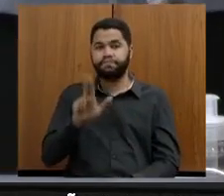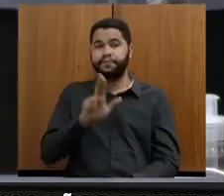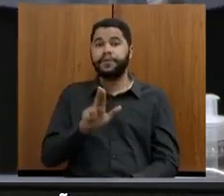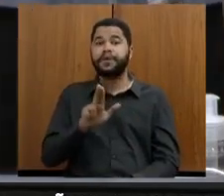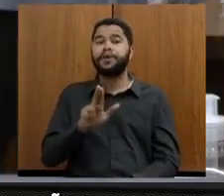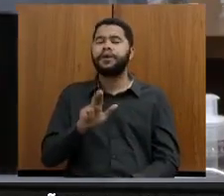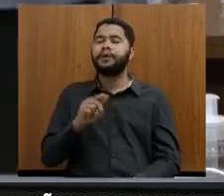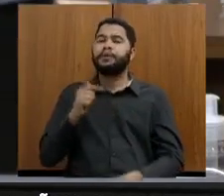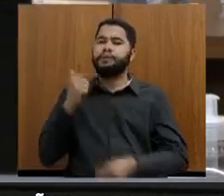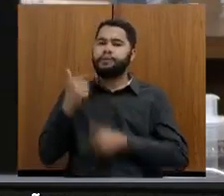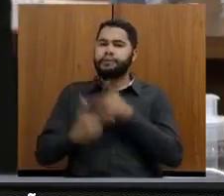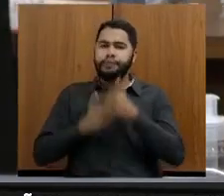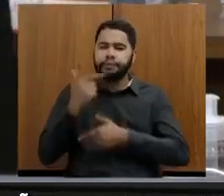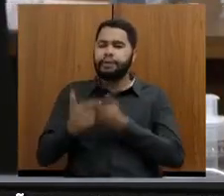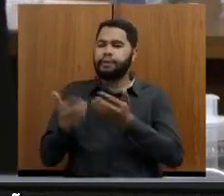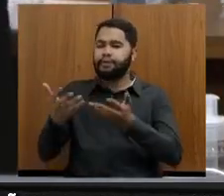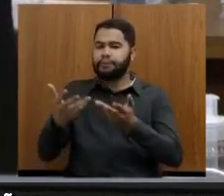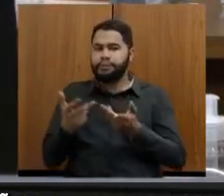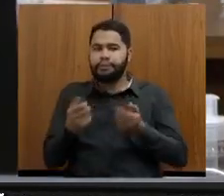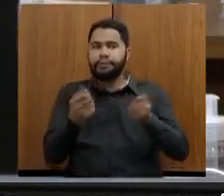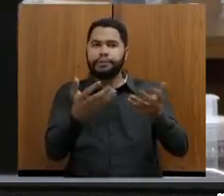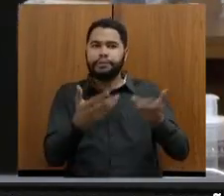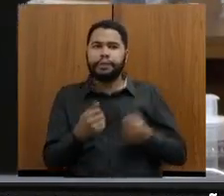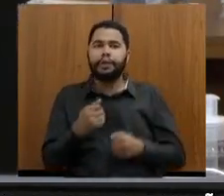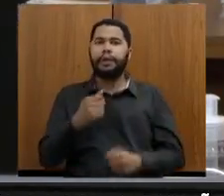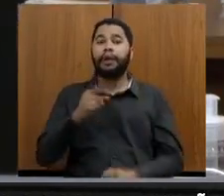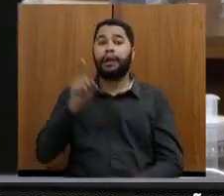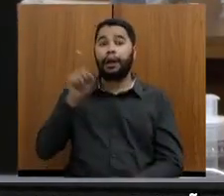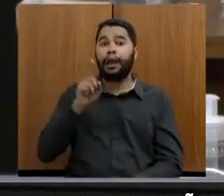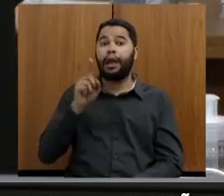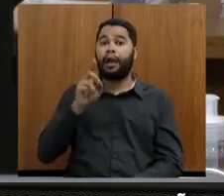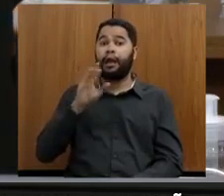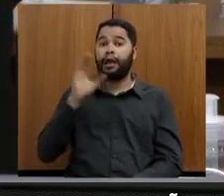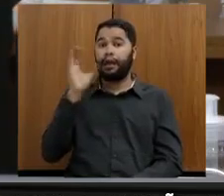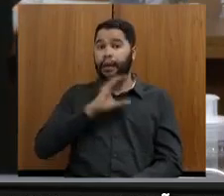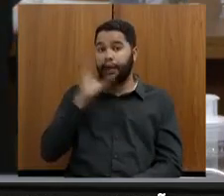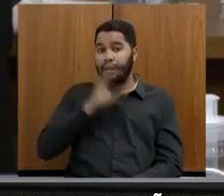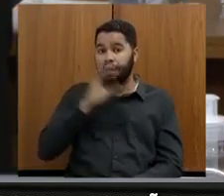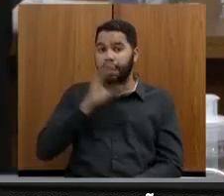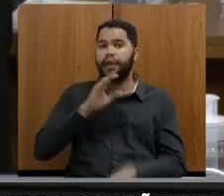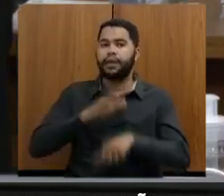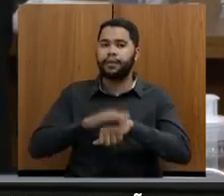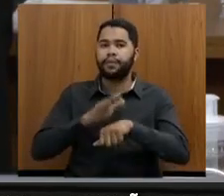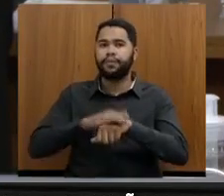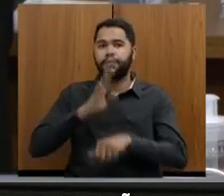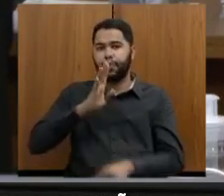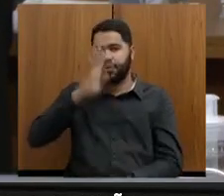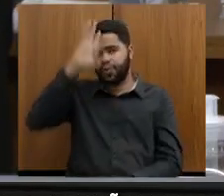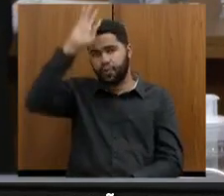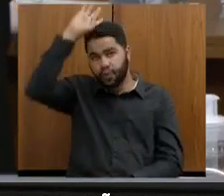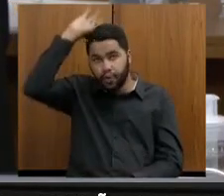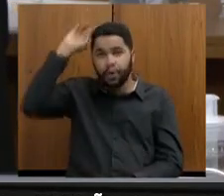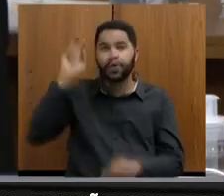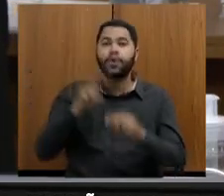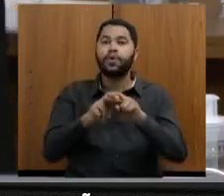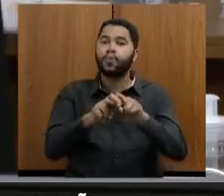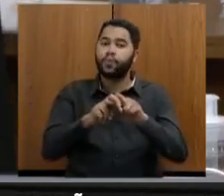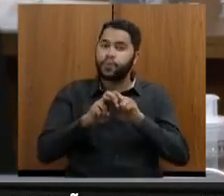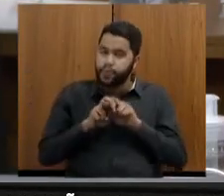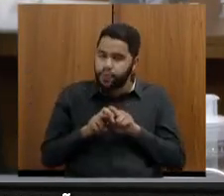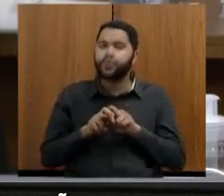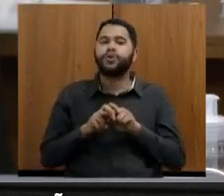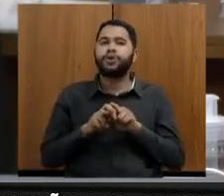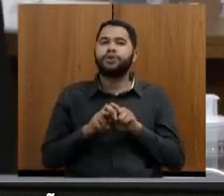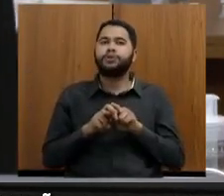tão quem faz todo o atendimento dessas emergências na cidade de Uberlândia é o corpo de bombeiros e por isso